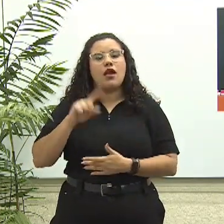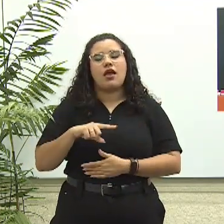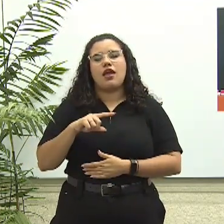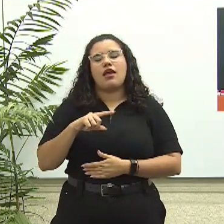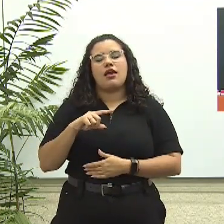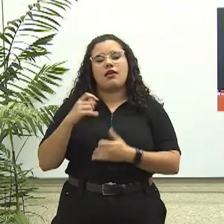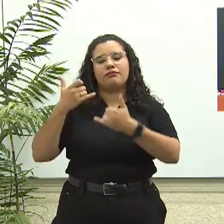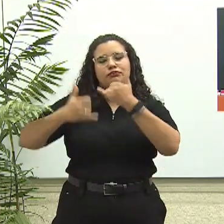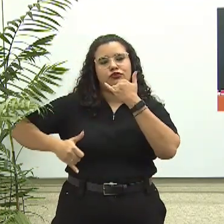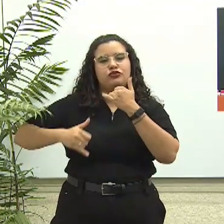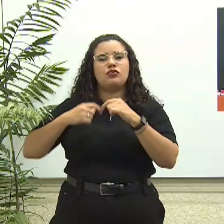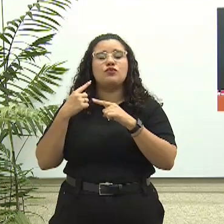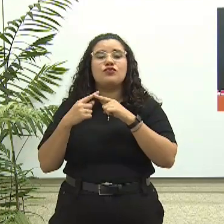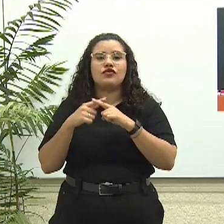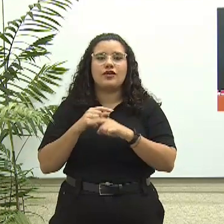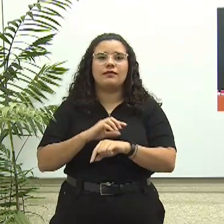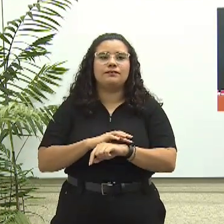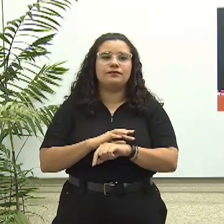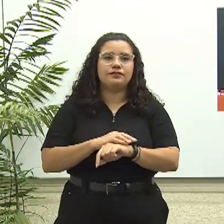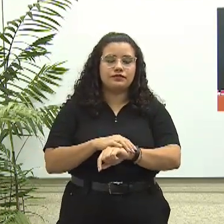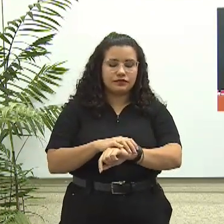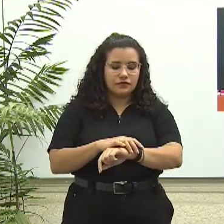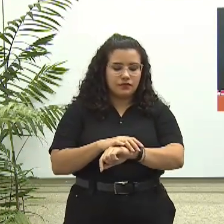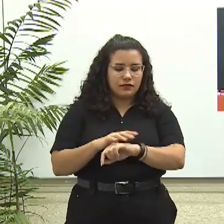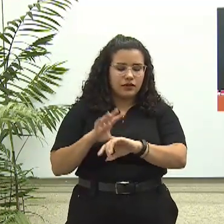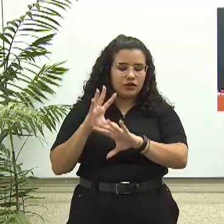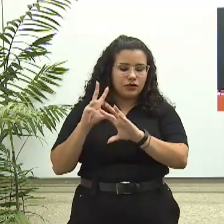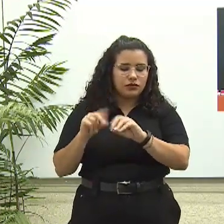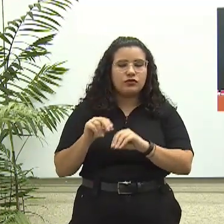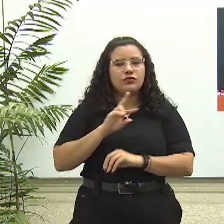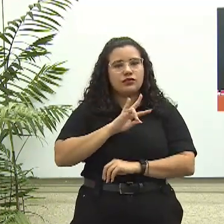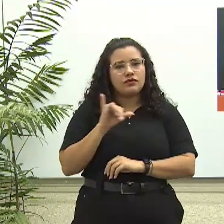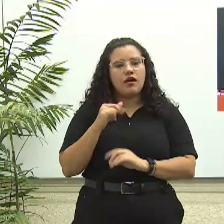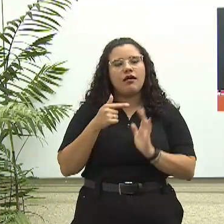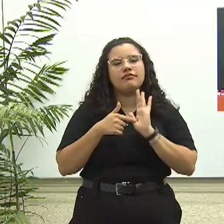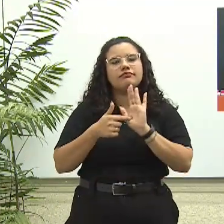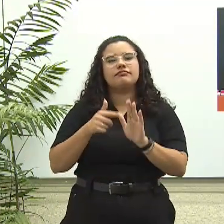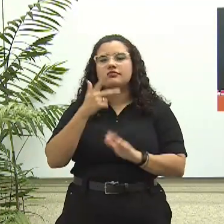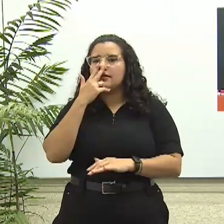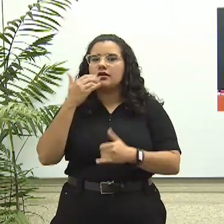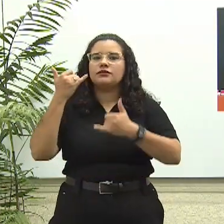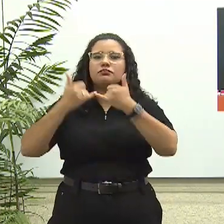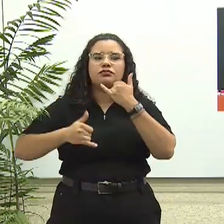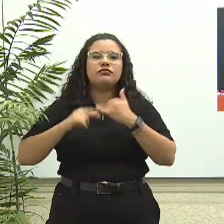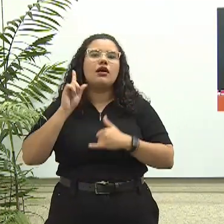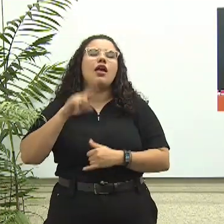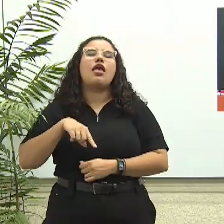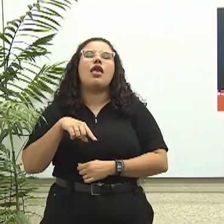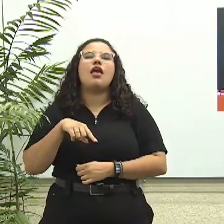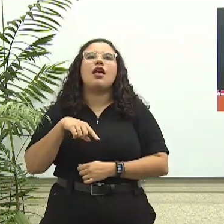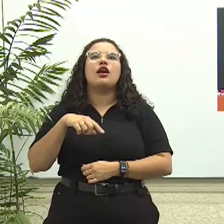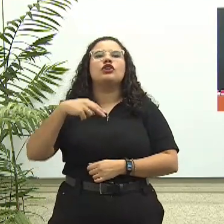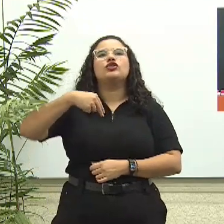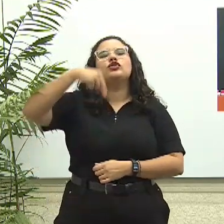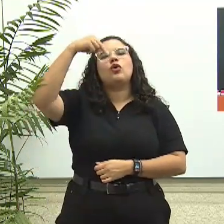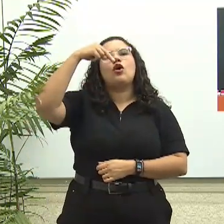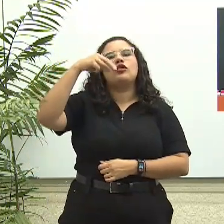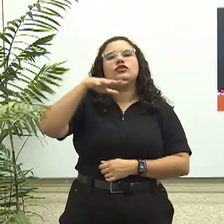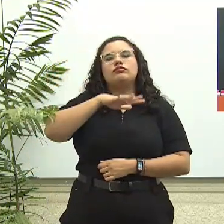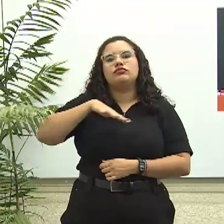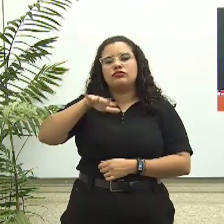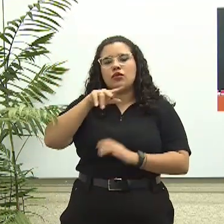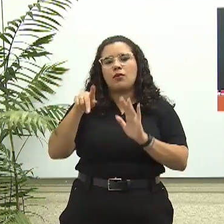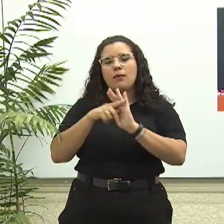vai certamente possibilitar uma disrupção como eles gostam de falar no Norte em detrimento do